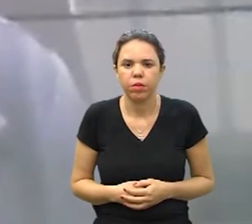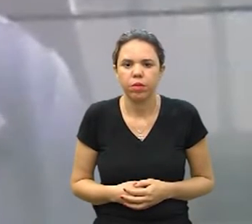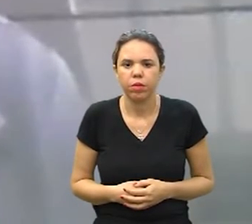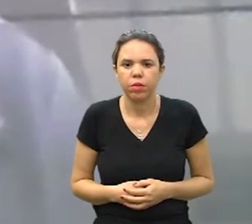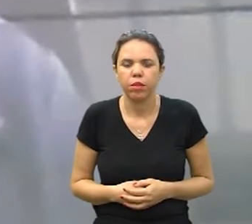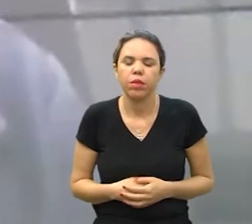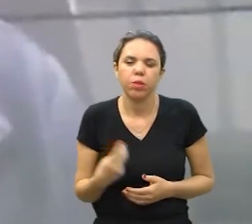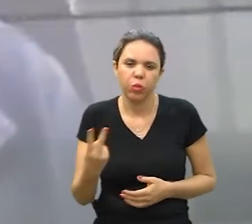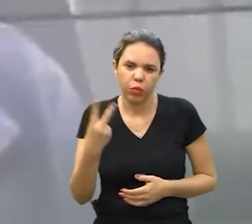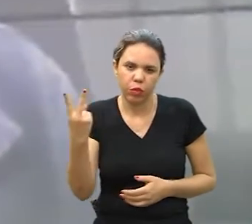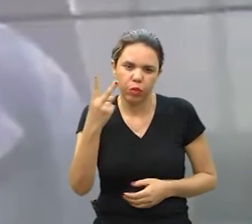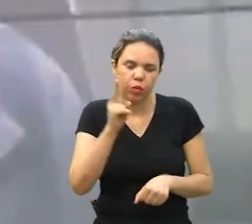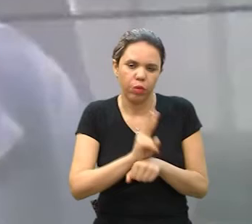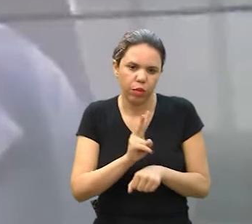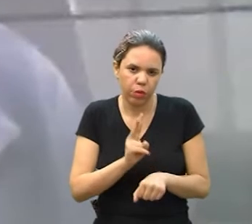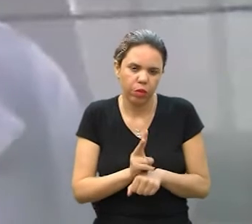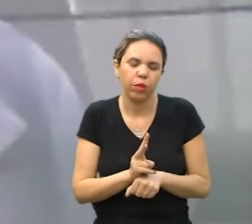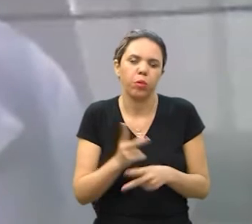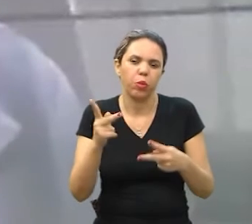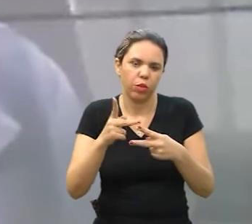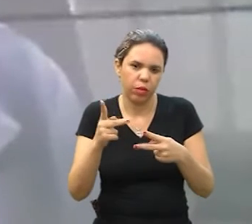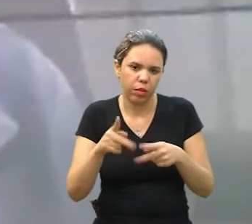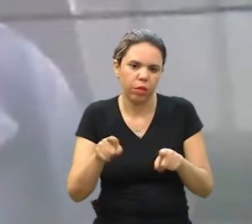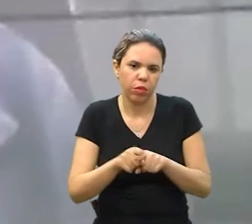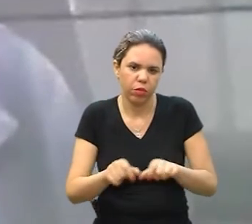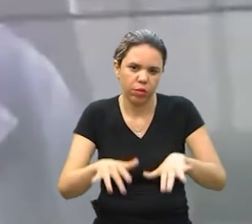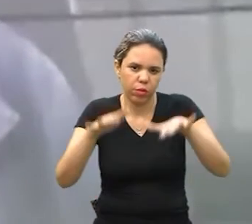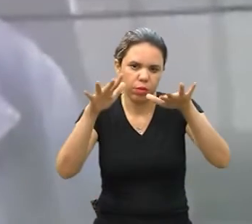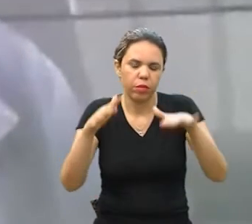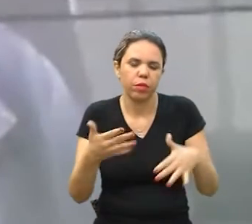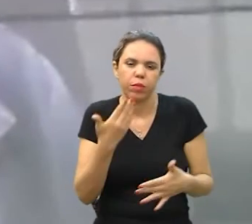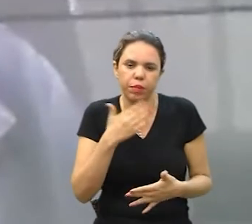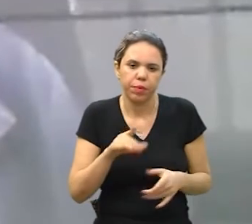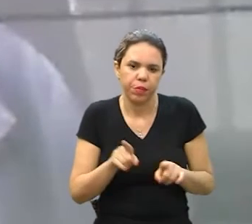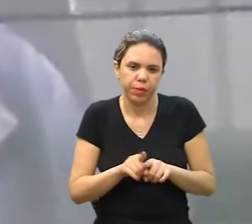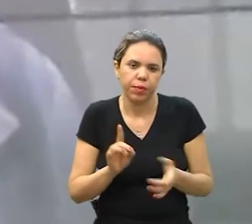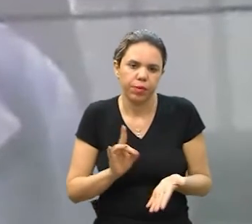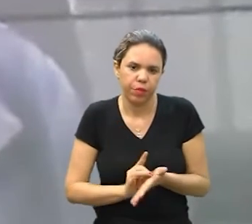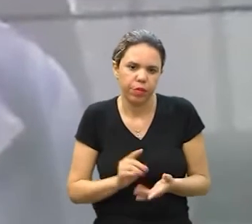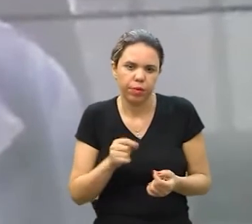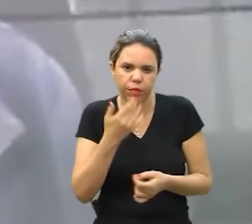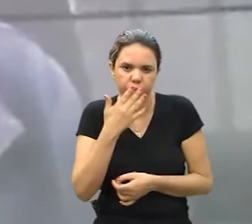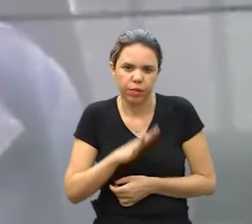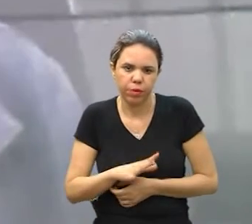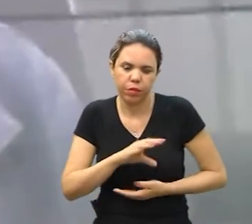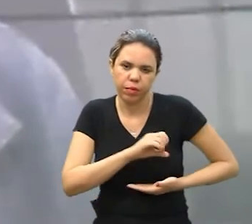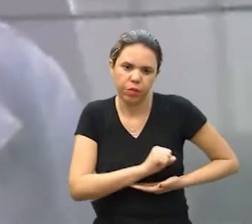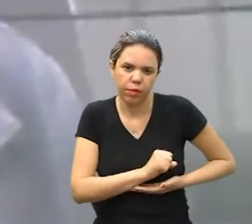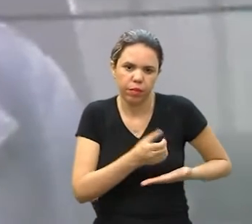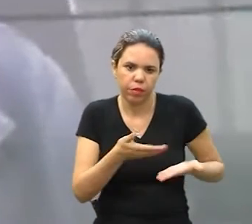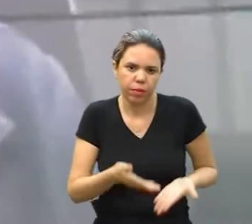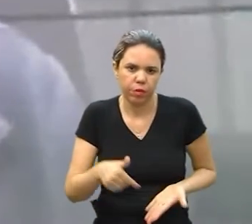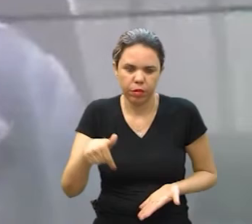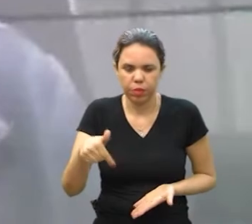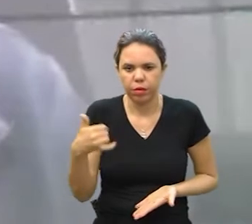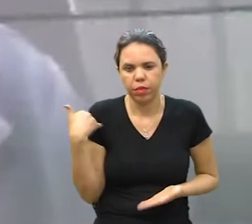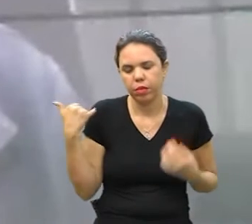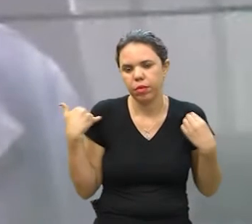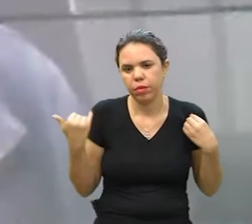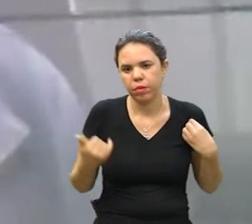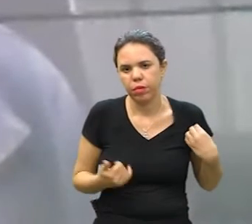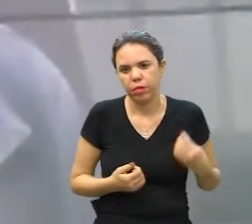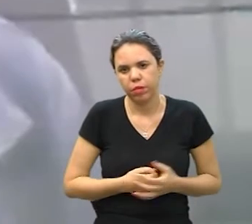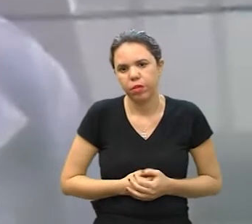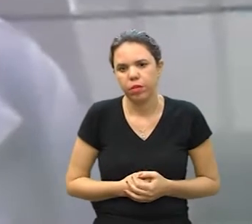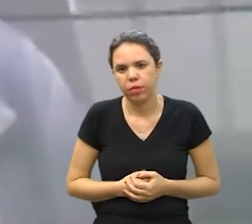Uma lipoproteína para crescimento do cérebro. Então, de forma que as crianças amamentadas aos 7 anos